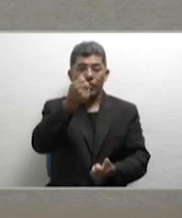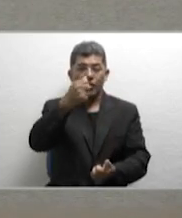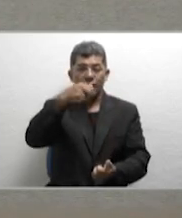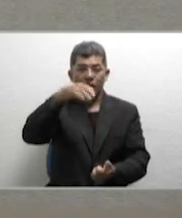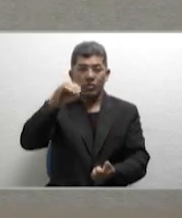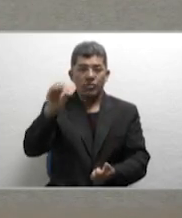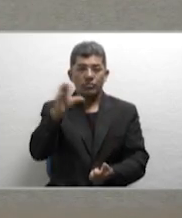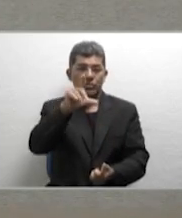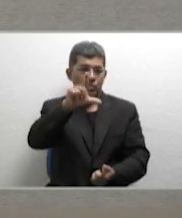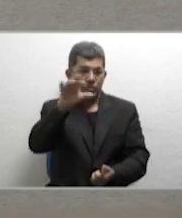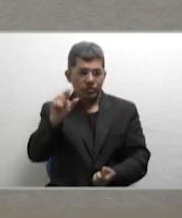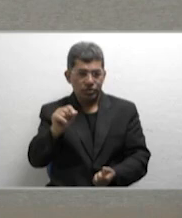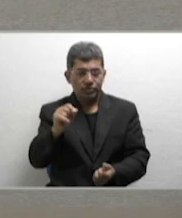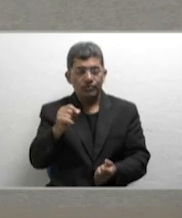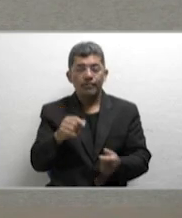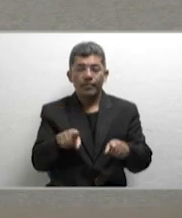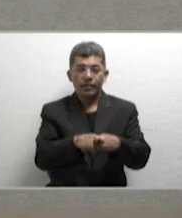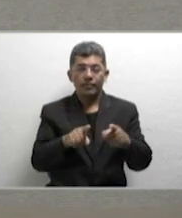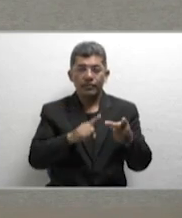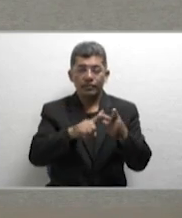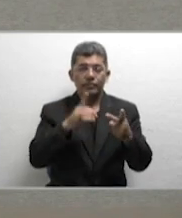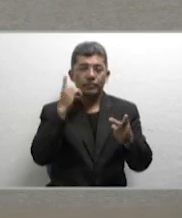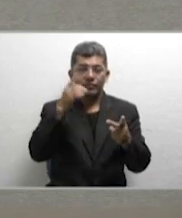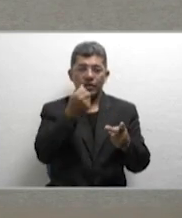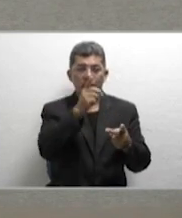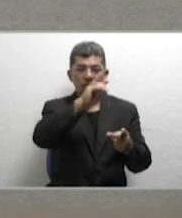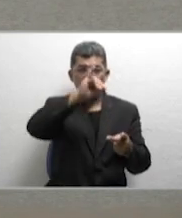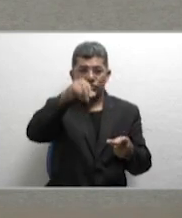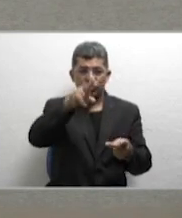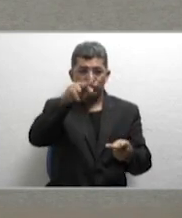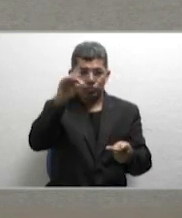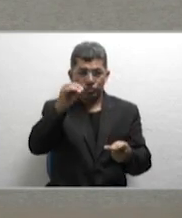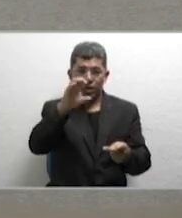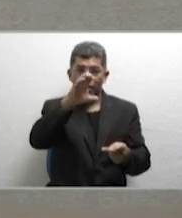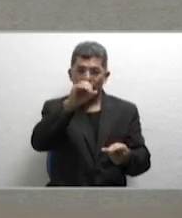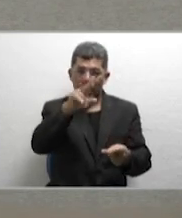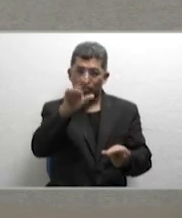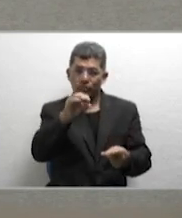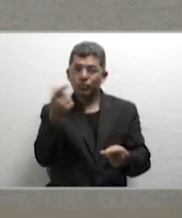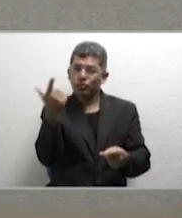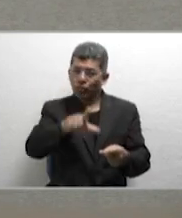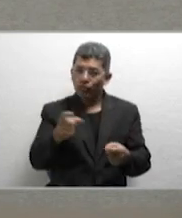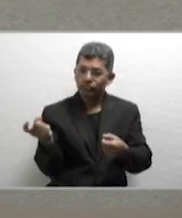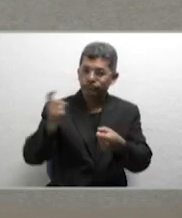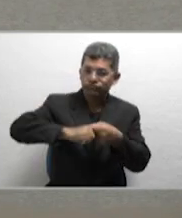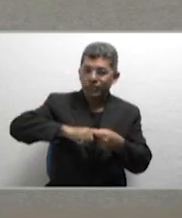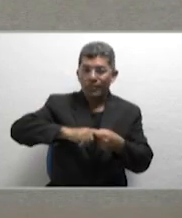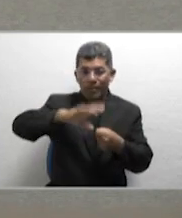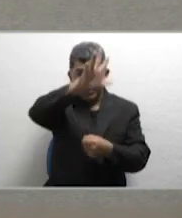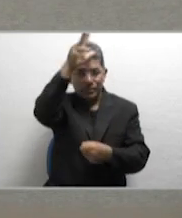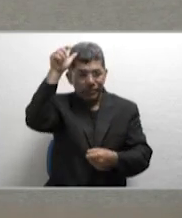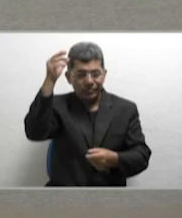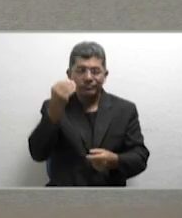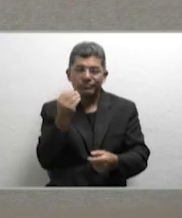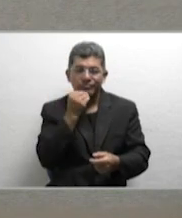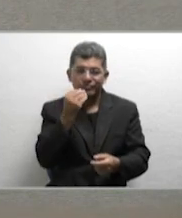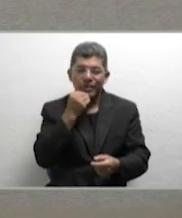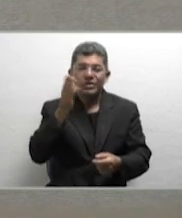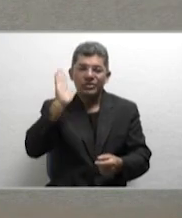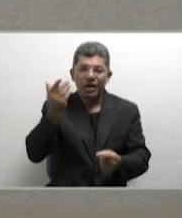Afonso, e trazer esse cargo novamente para o Amazonas, eu que já participei, para que a gente possa também estar aí à